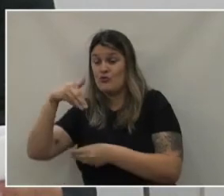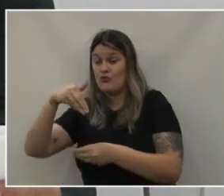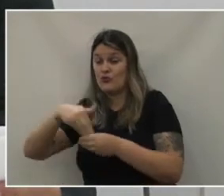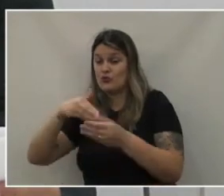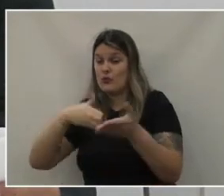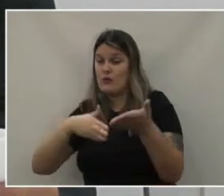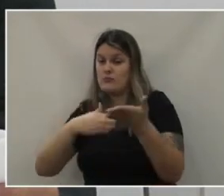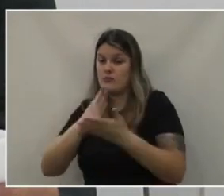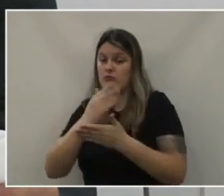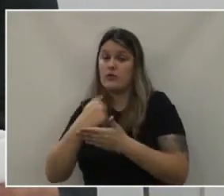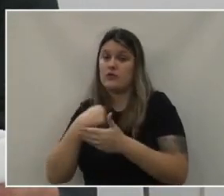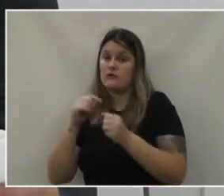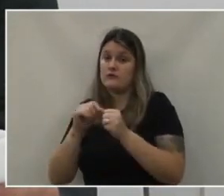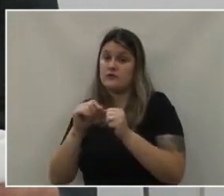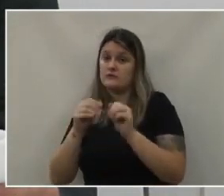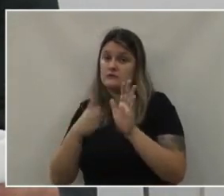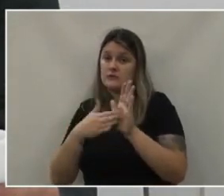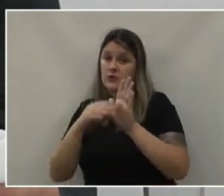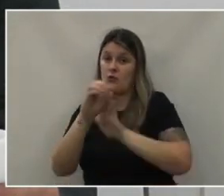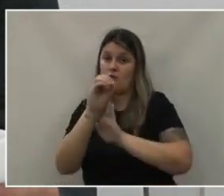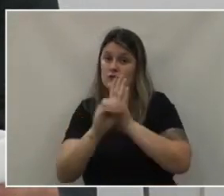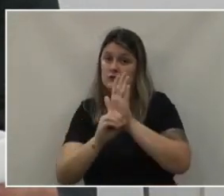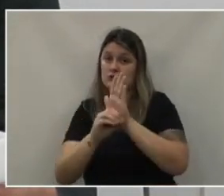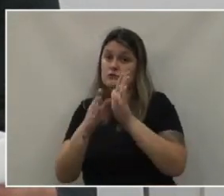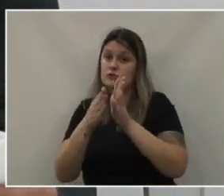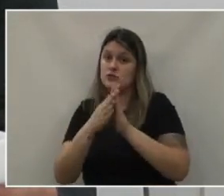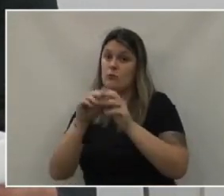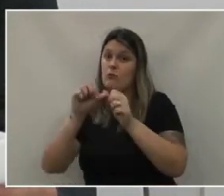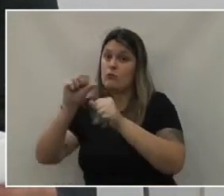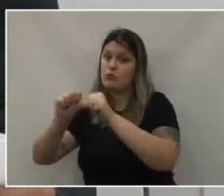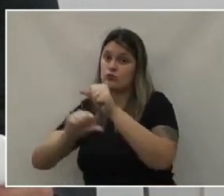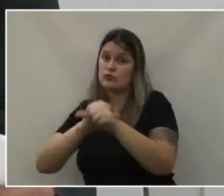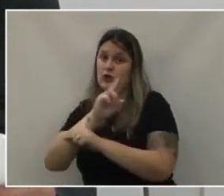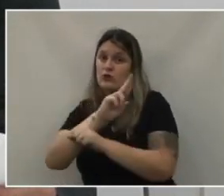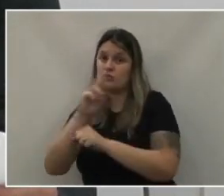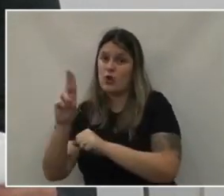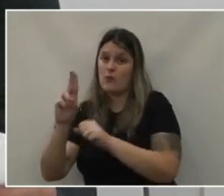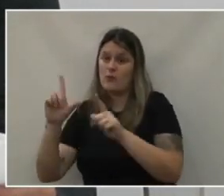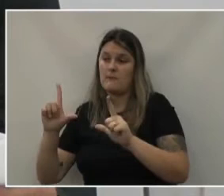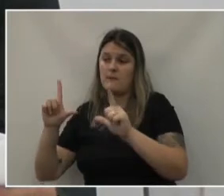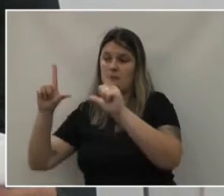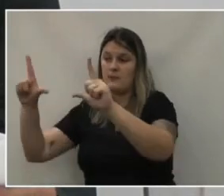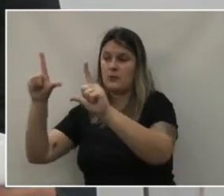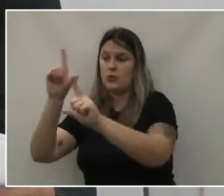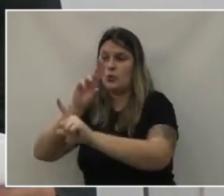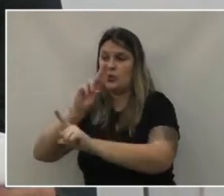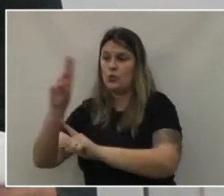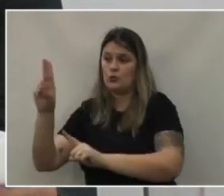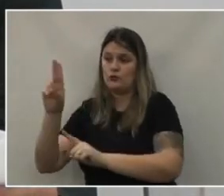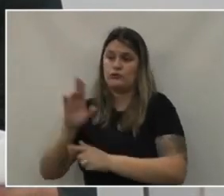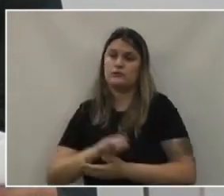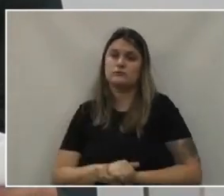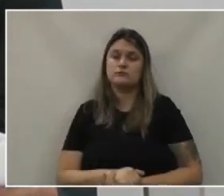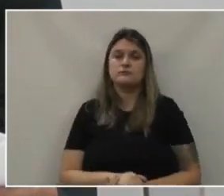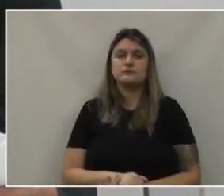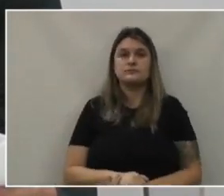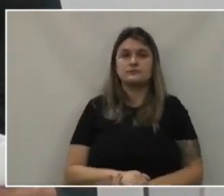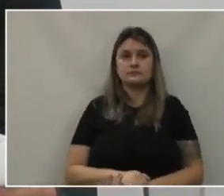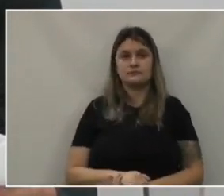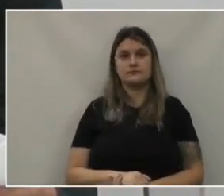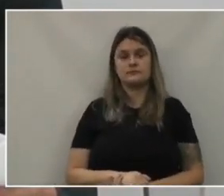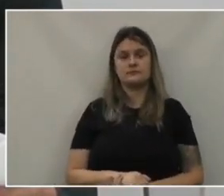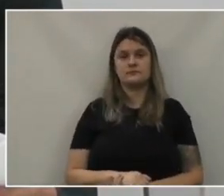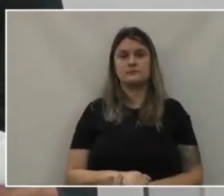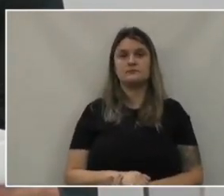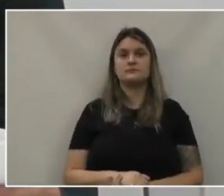aqui, mandei ofício para ele, né, pedindo para ele fazer o favor de colocar o nome do Frei Pedrinho, que realmente foi uma